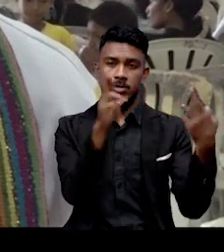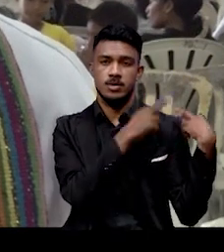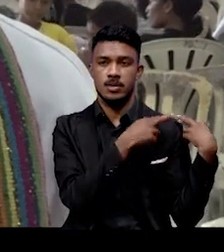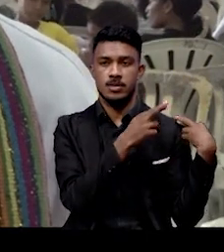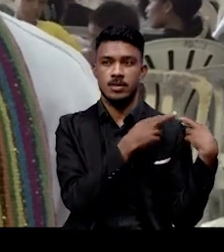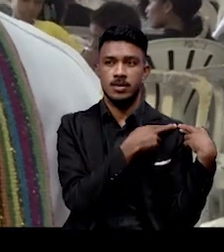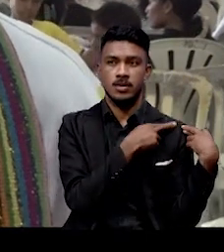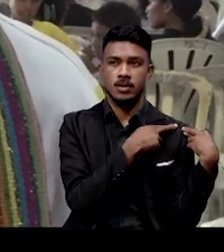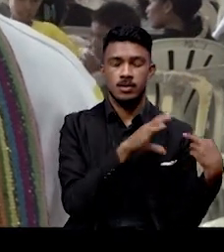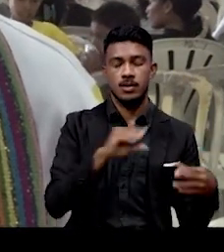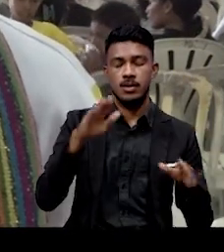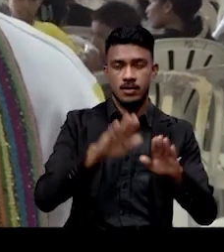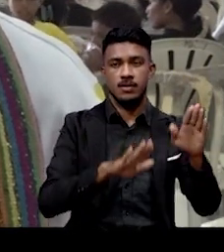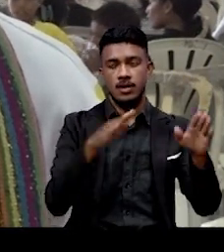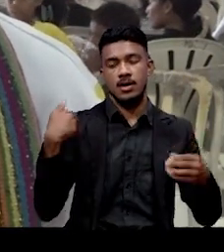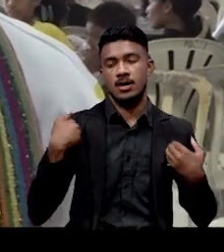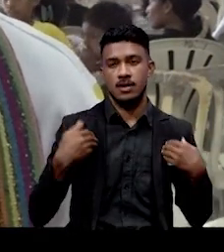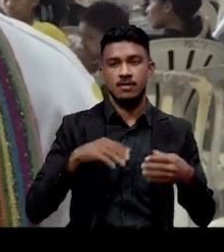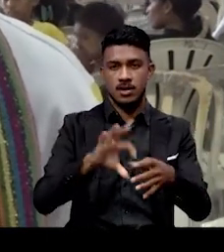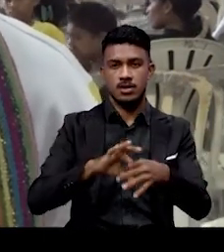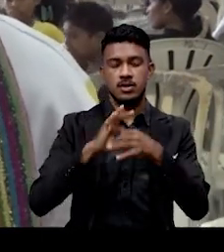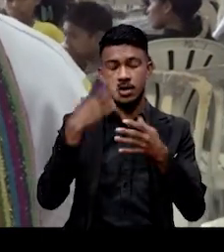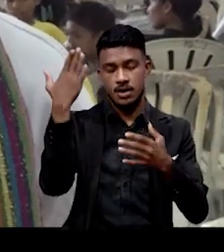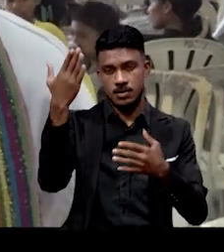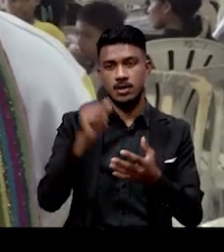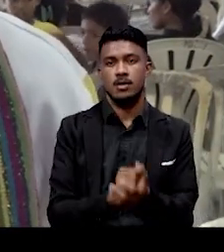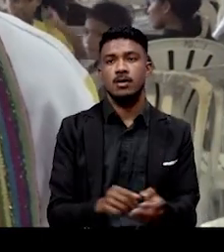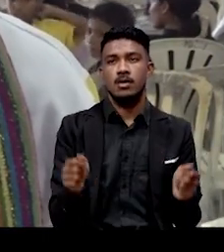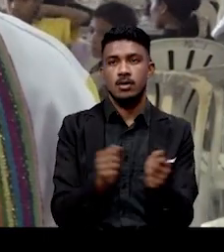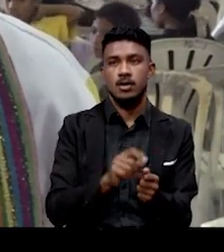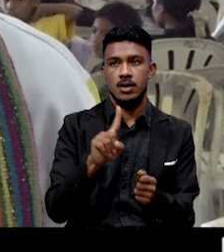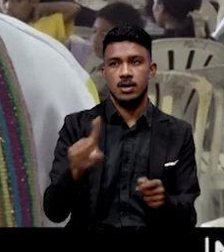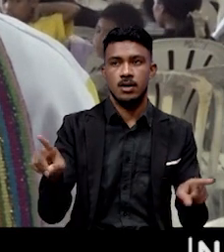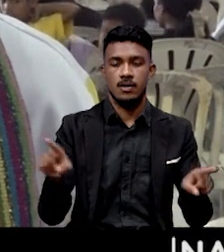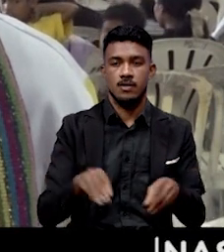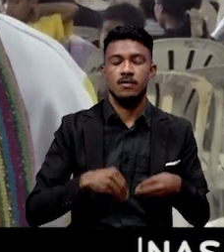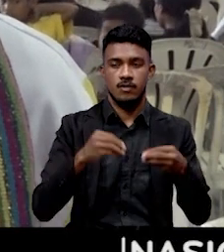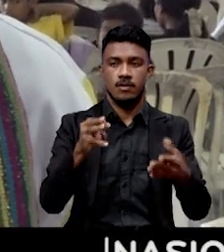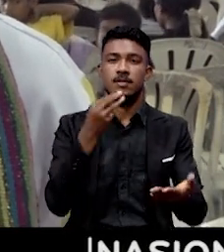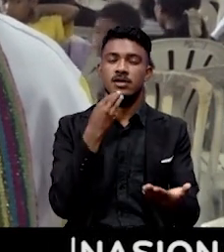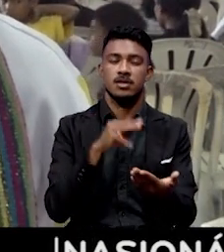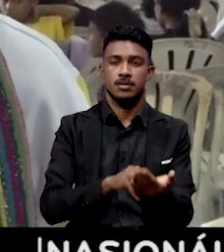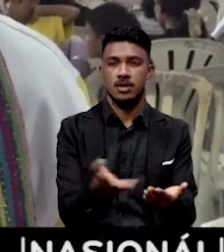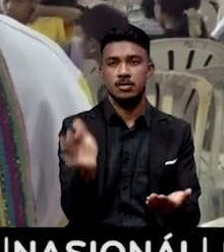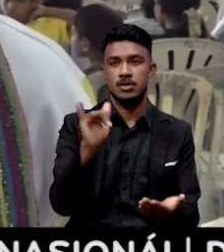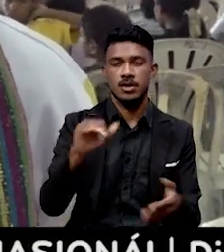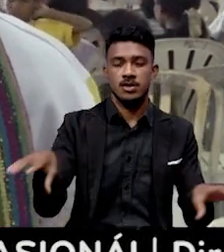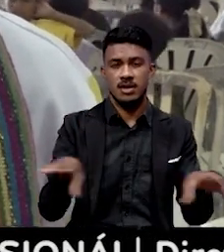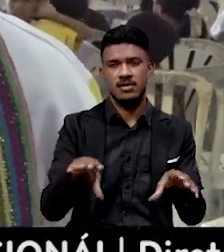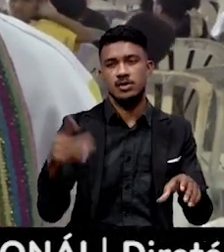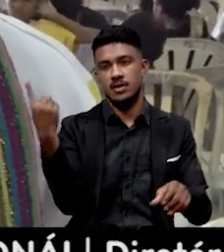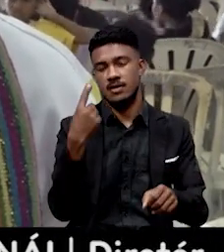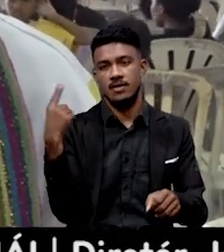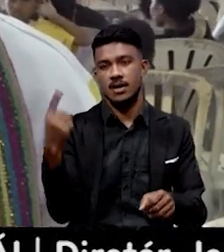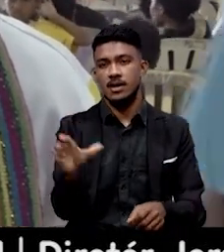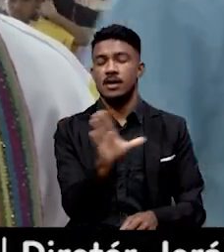areas remotas mos ita ia estrutura contempla hine ba honu ne a mensagem bas ta bot sira kata ita servisu na fatin